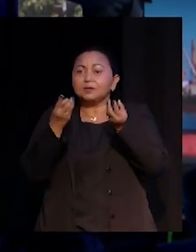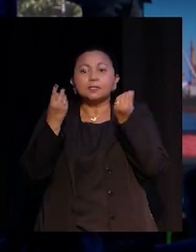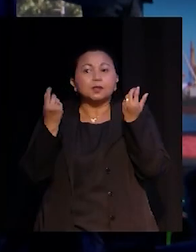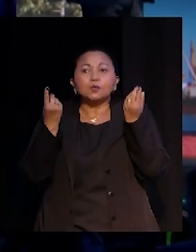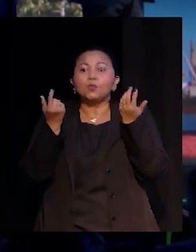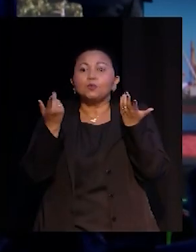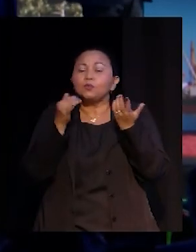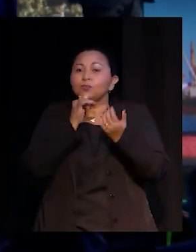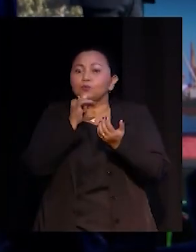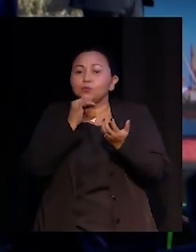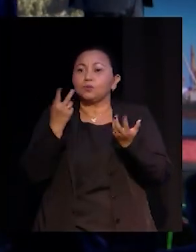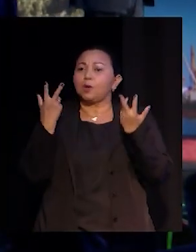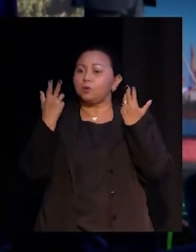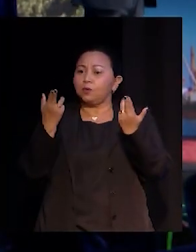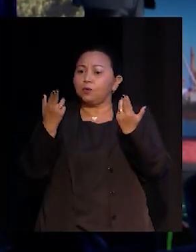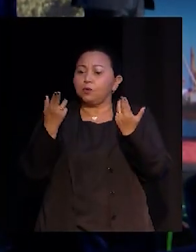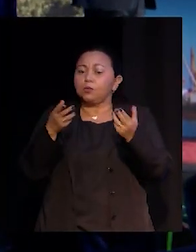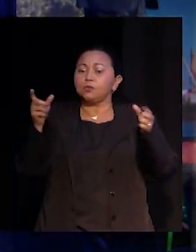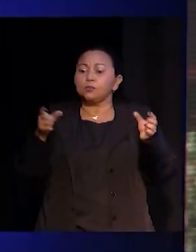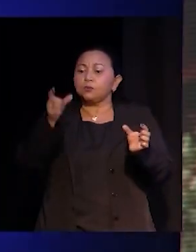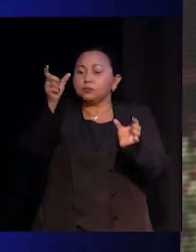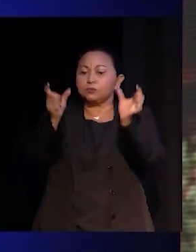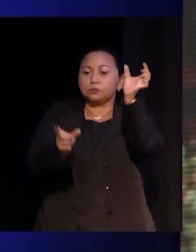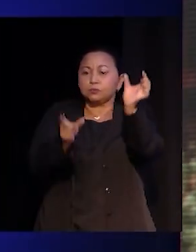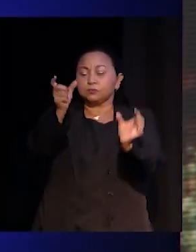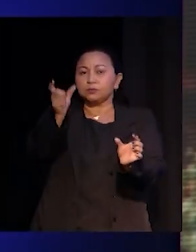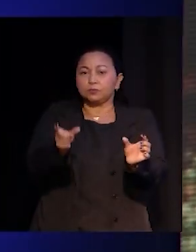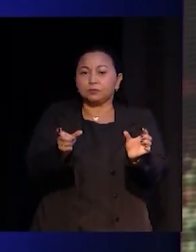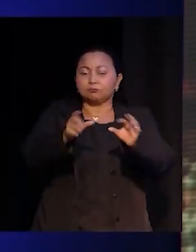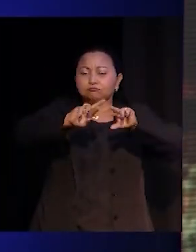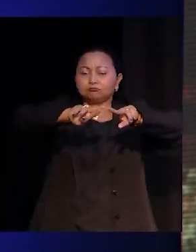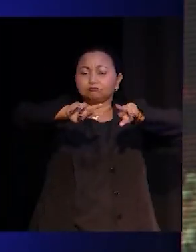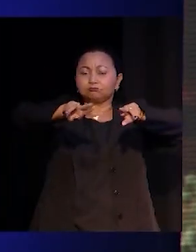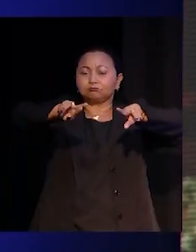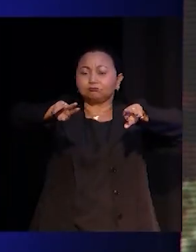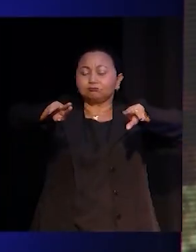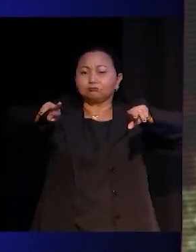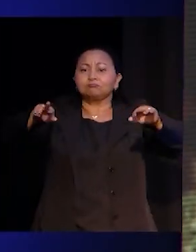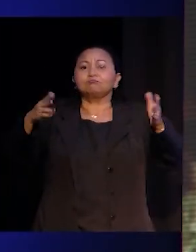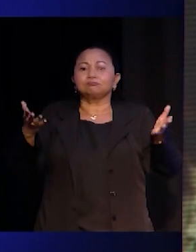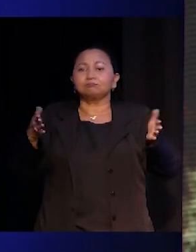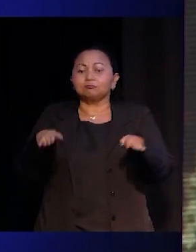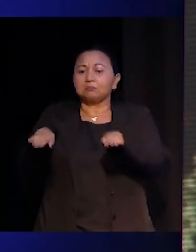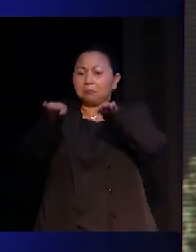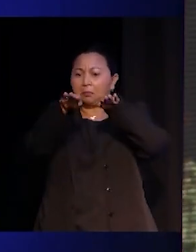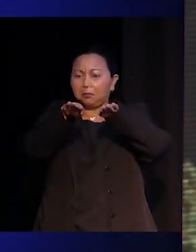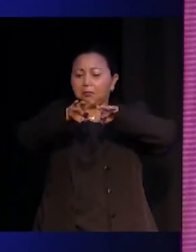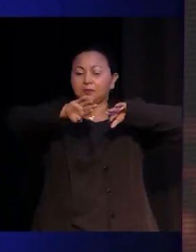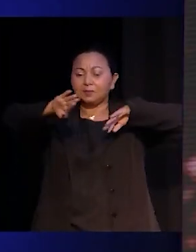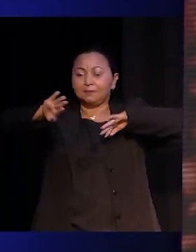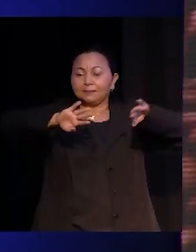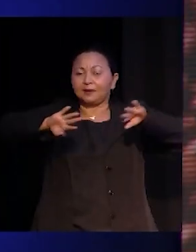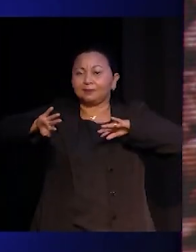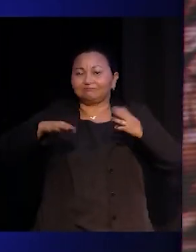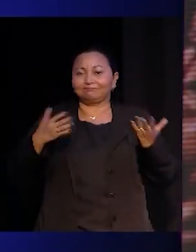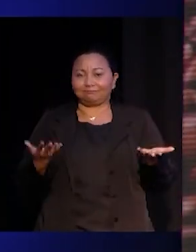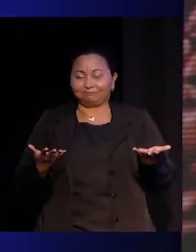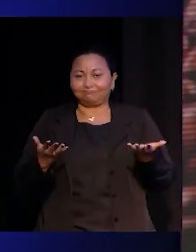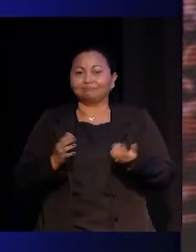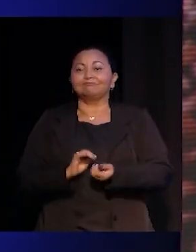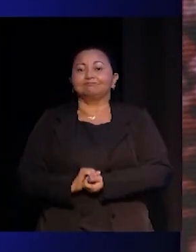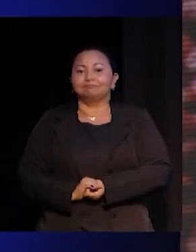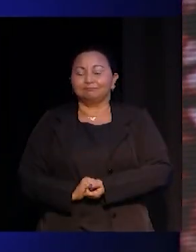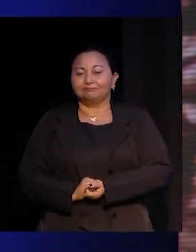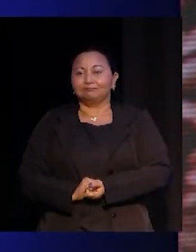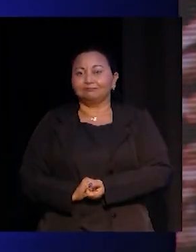matéria, duas posições de dois poderes distintos e posições antagônicas. Sobre o